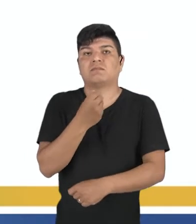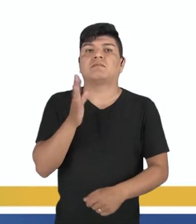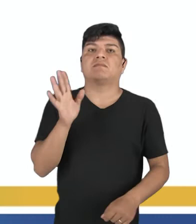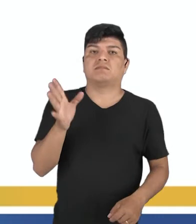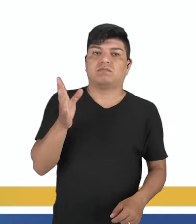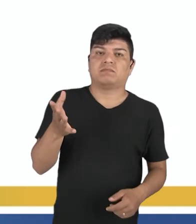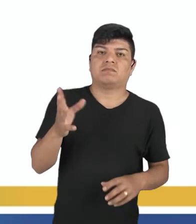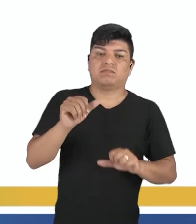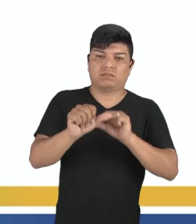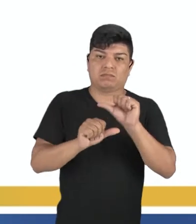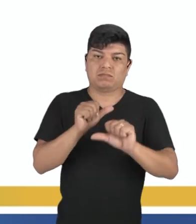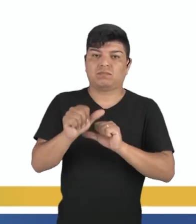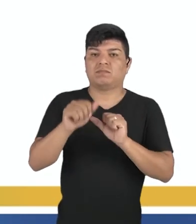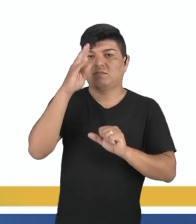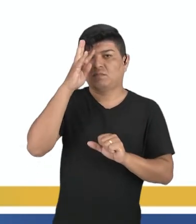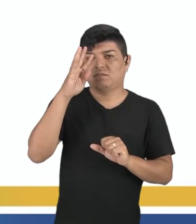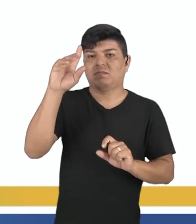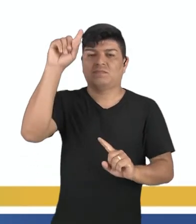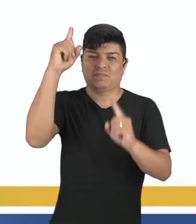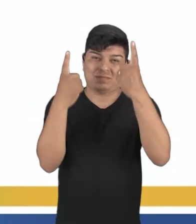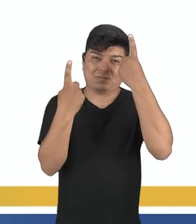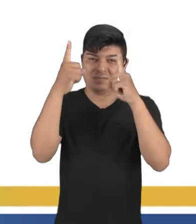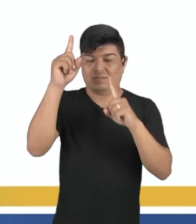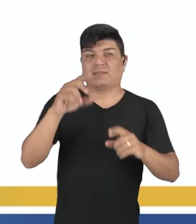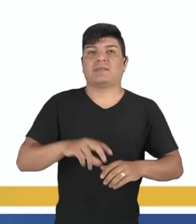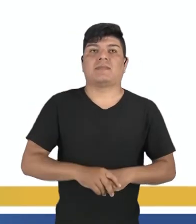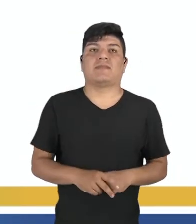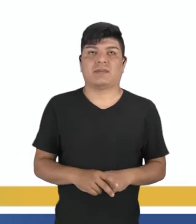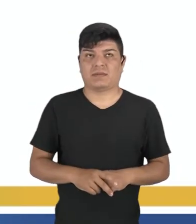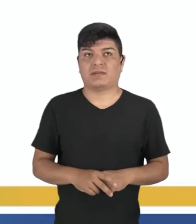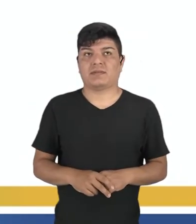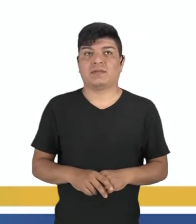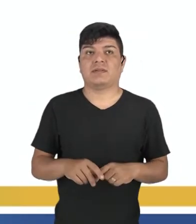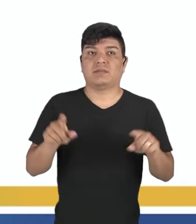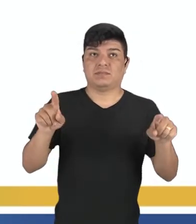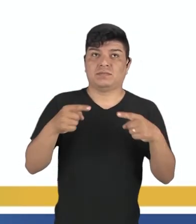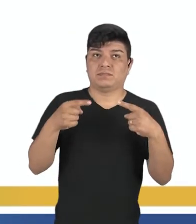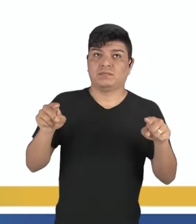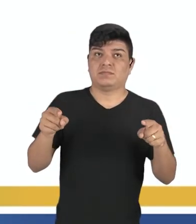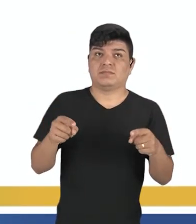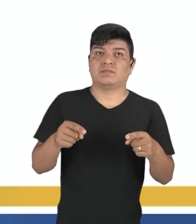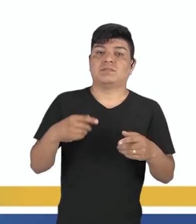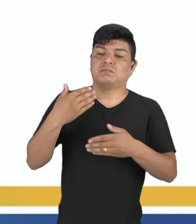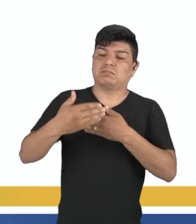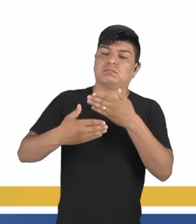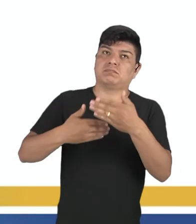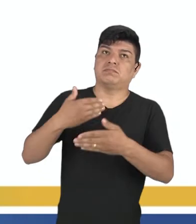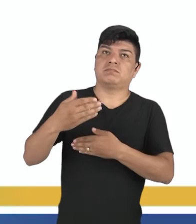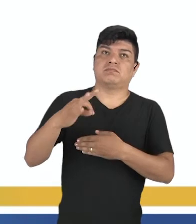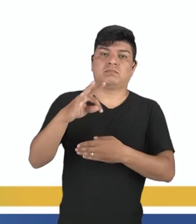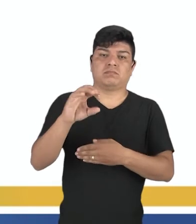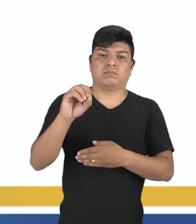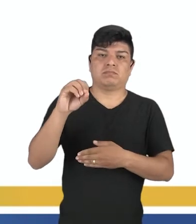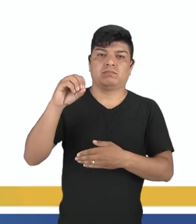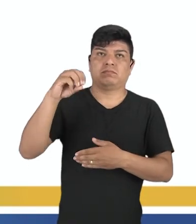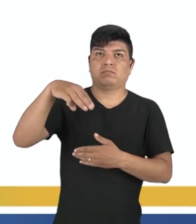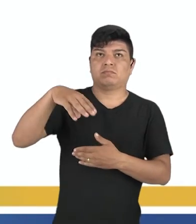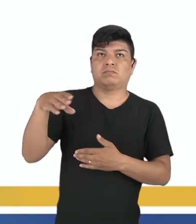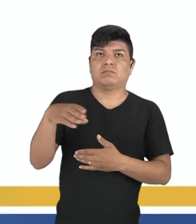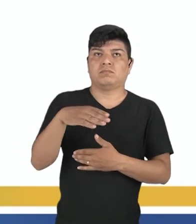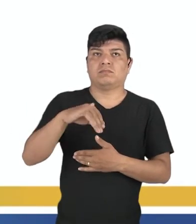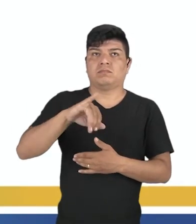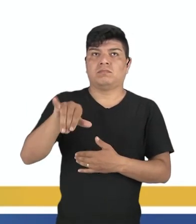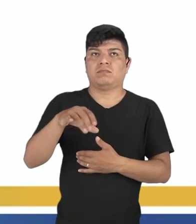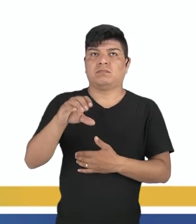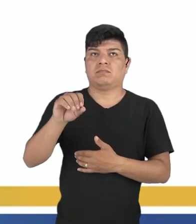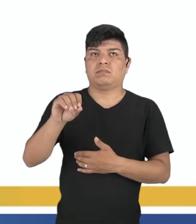até transformou em fantasia de carnaval. A melodia suave foi perpetuada por Tom Jobim, com letras de